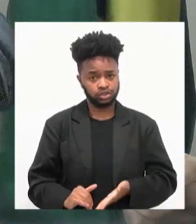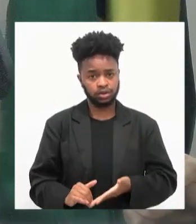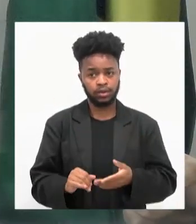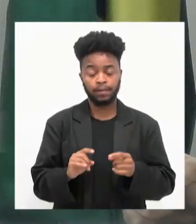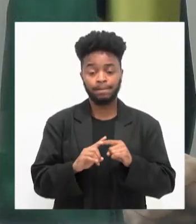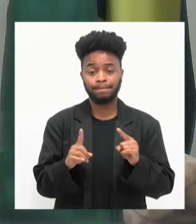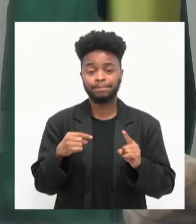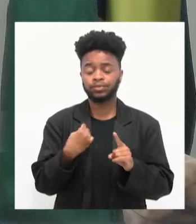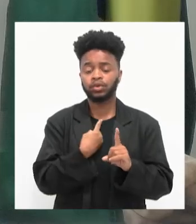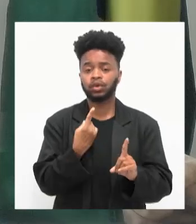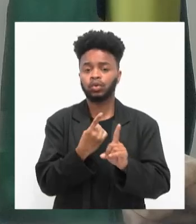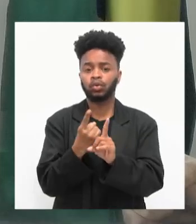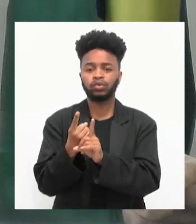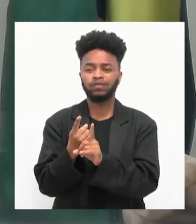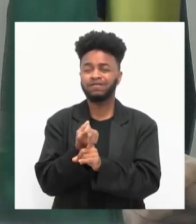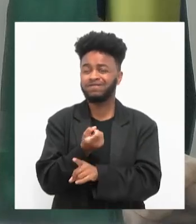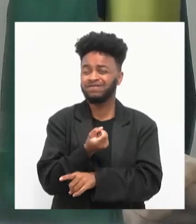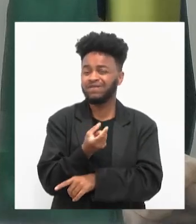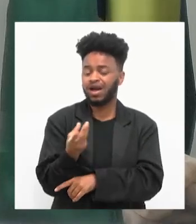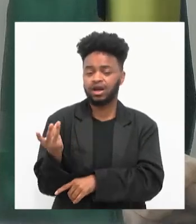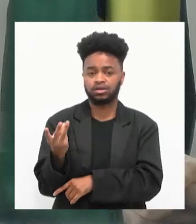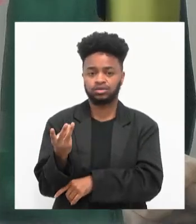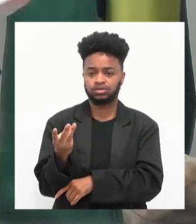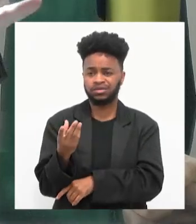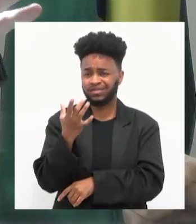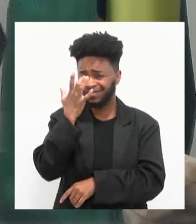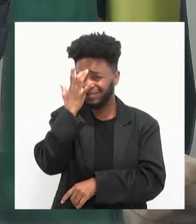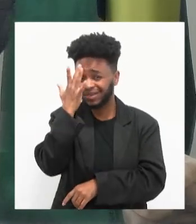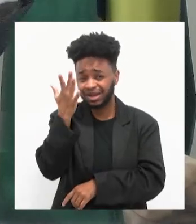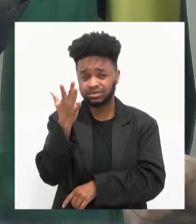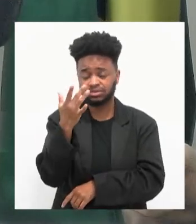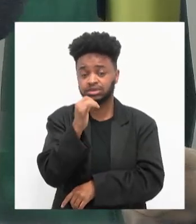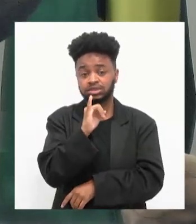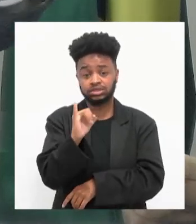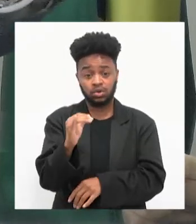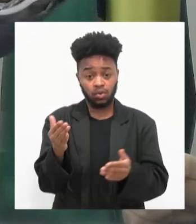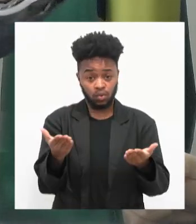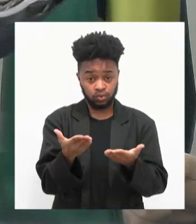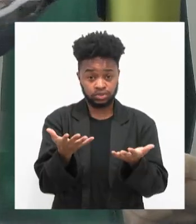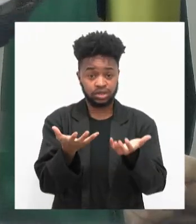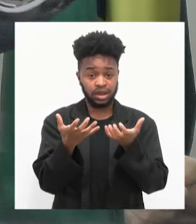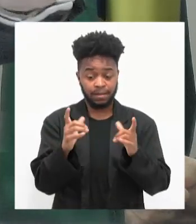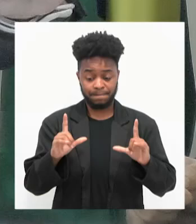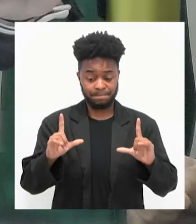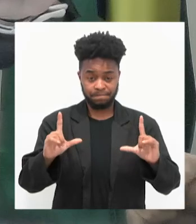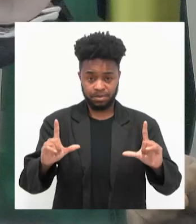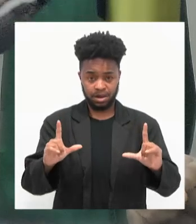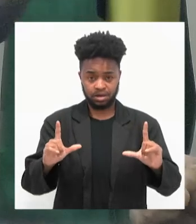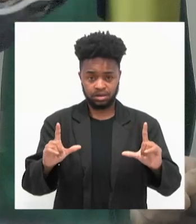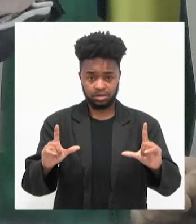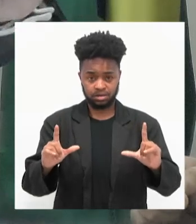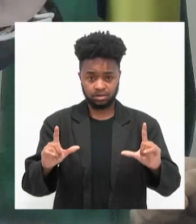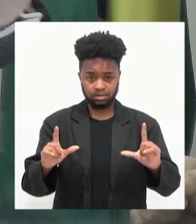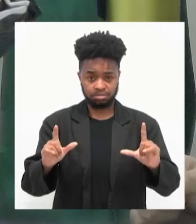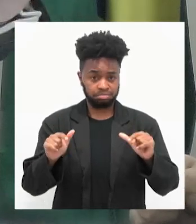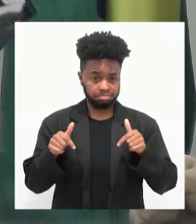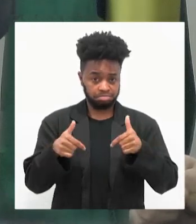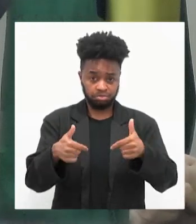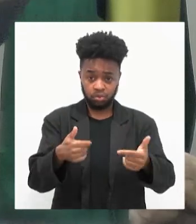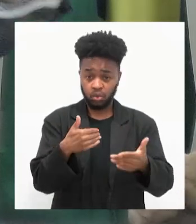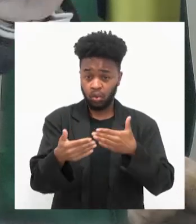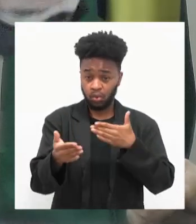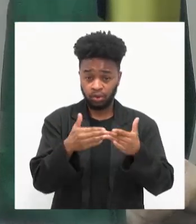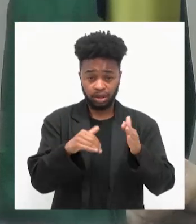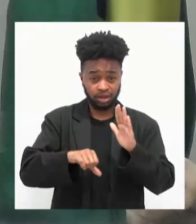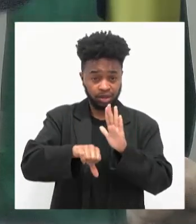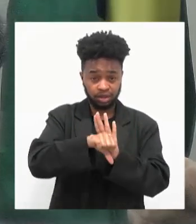encontramos várias... Coronel, muito fácil. Quem quiser hoje uma placa fria para cometer qualquer